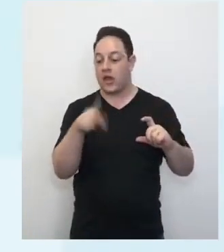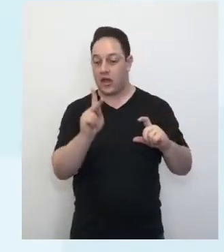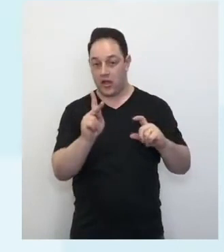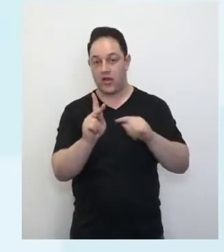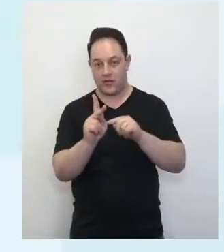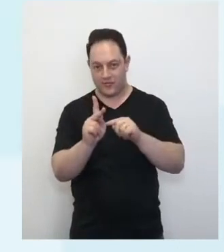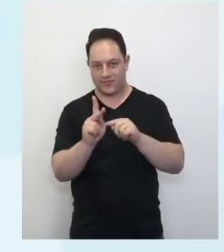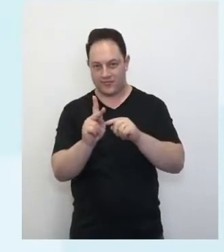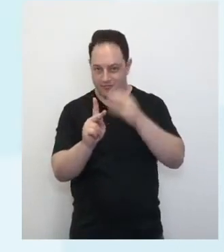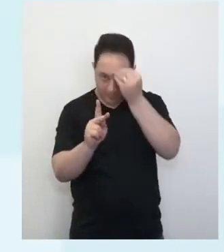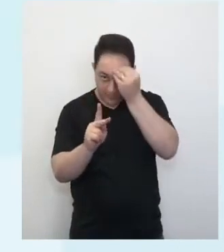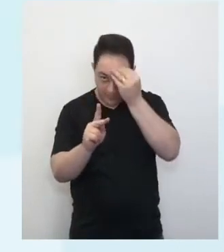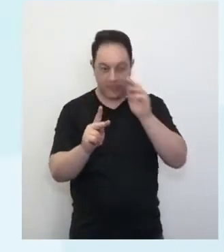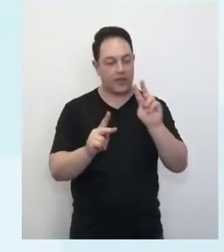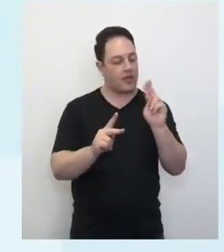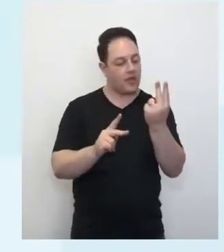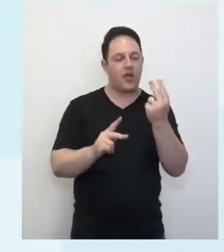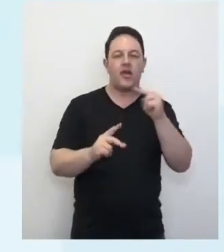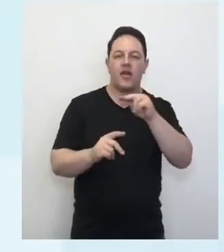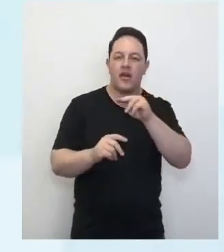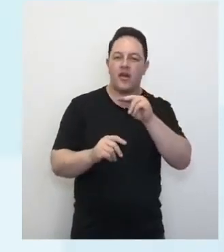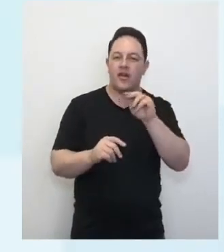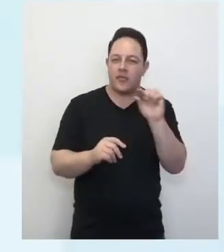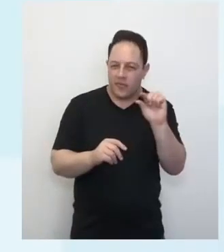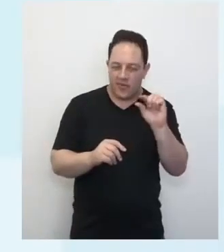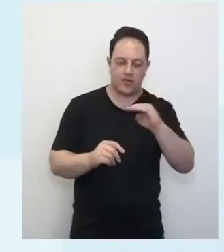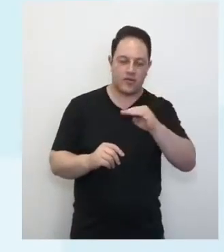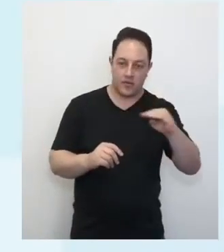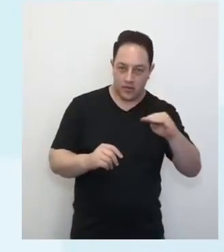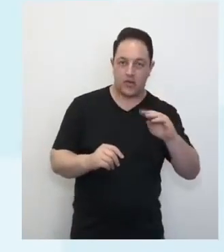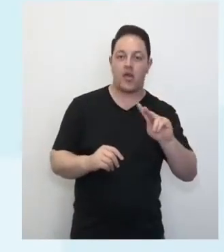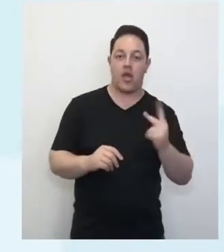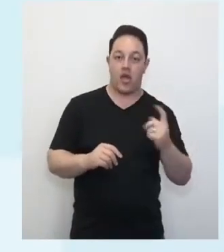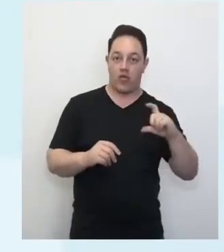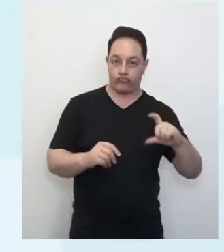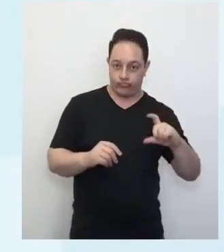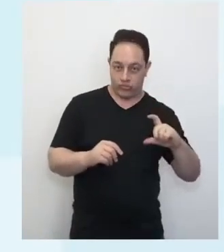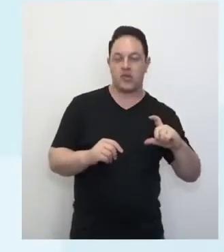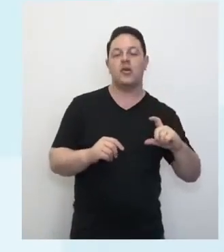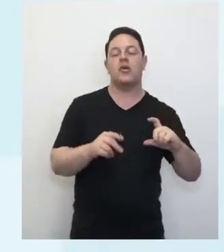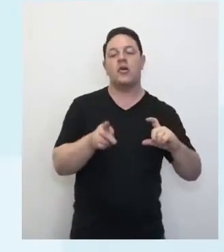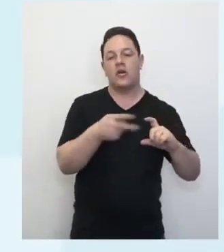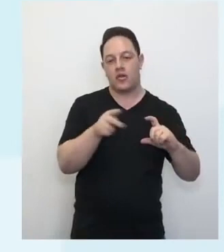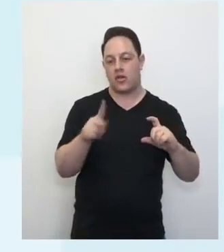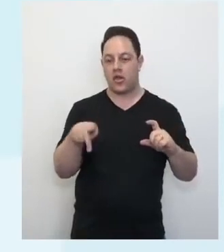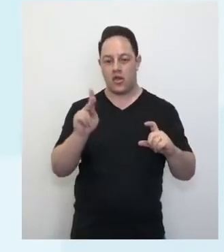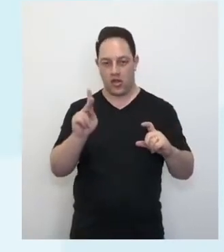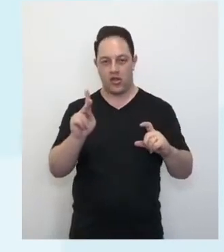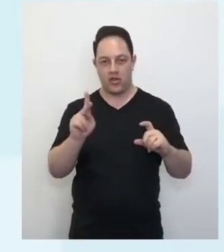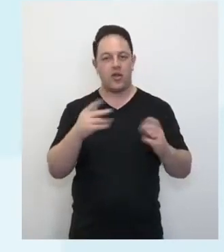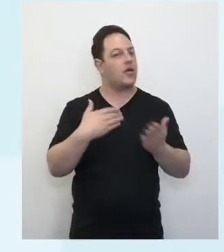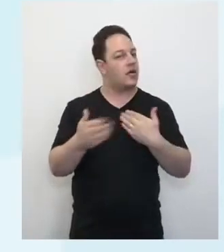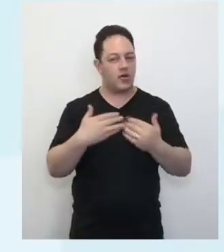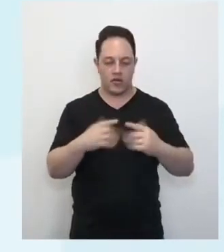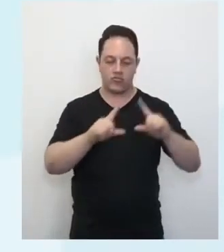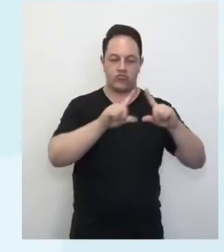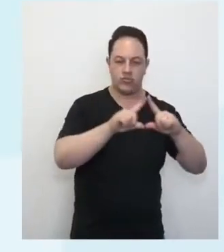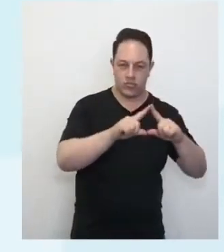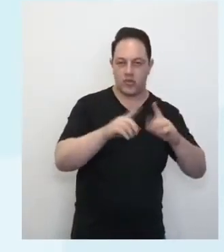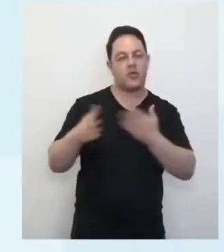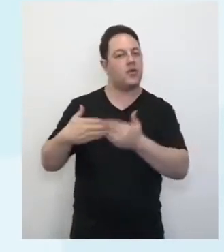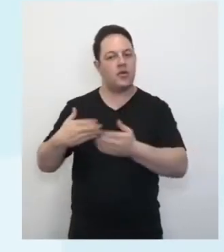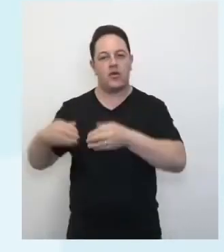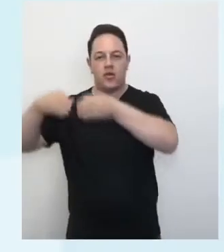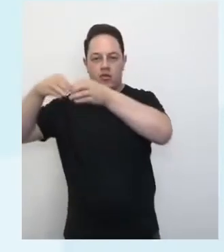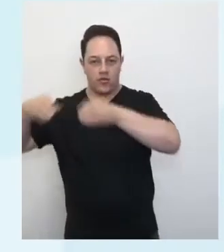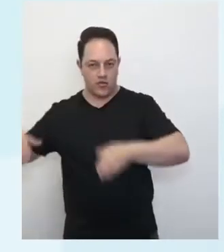= gazinho / h tanto na pirâmide quanto no cone tudo